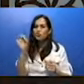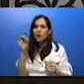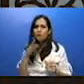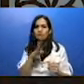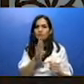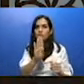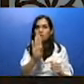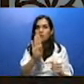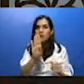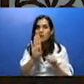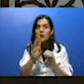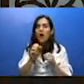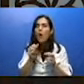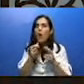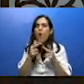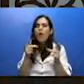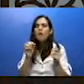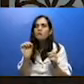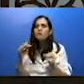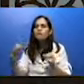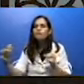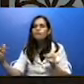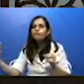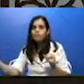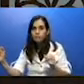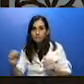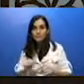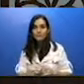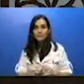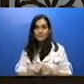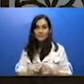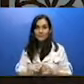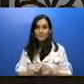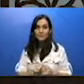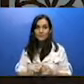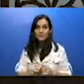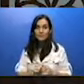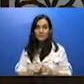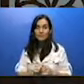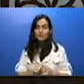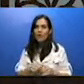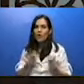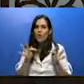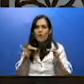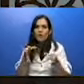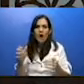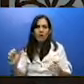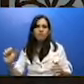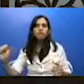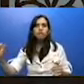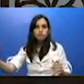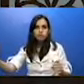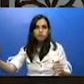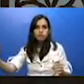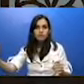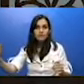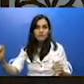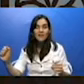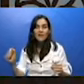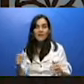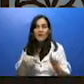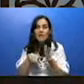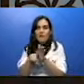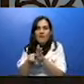inicial bota e aqui só a letra final vó tá aqui a gente vai explorar